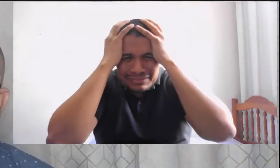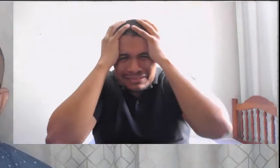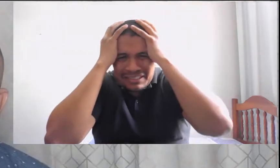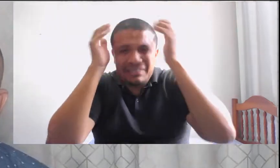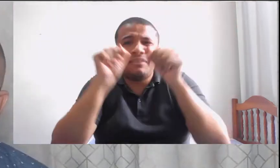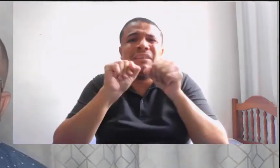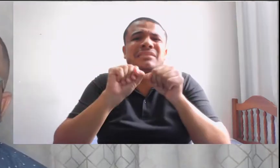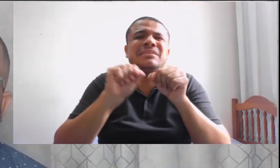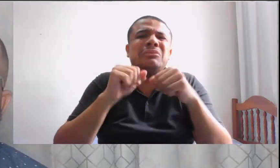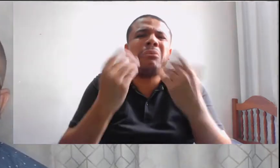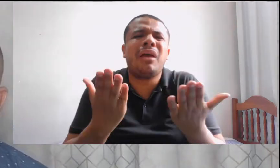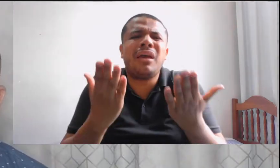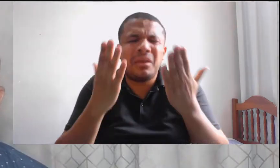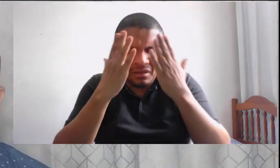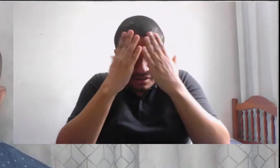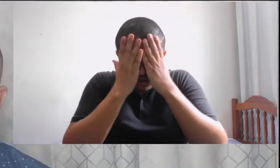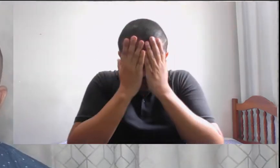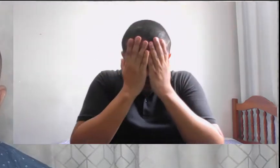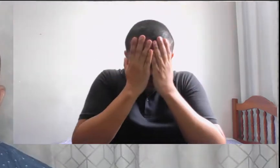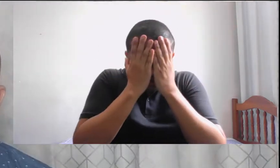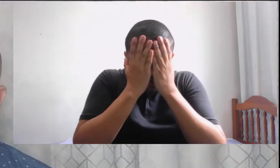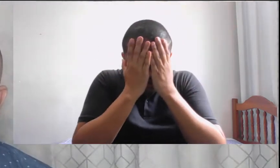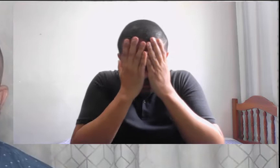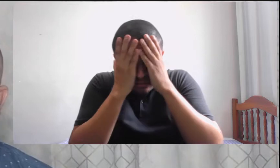sem saber o que fazer.